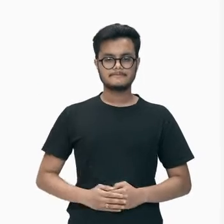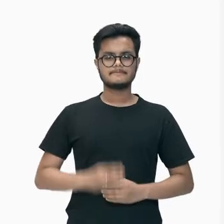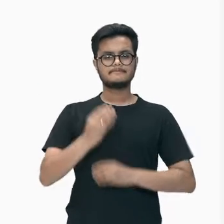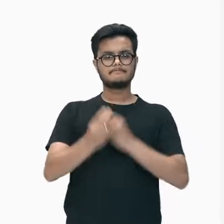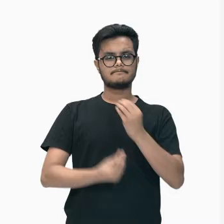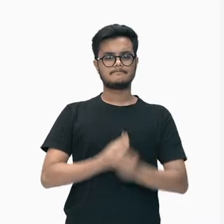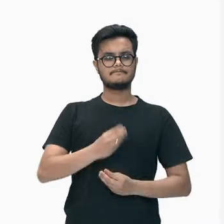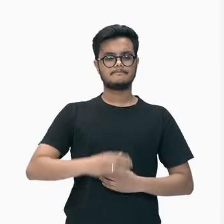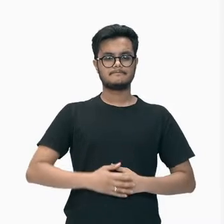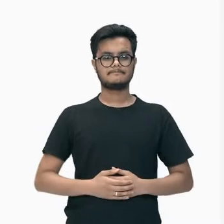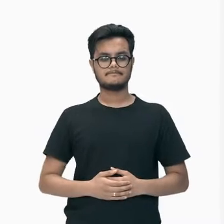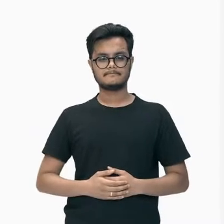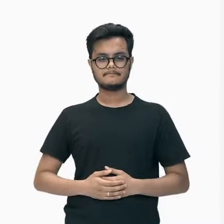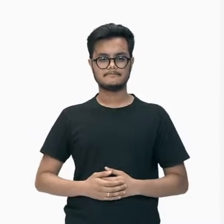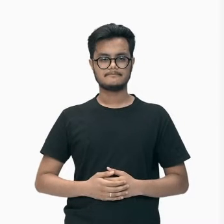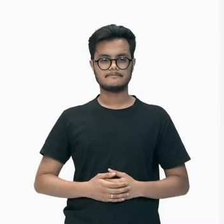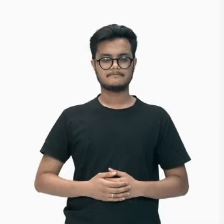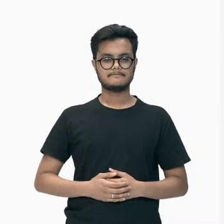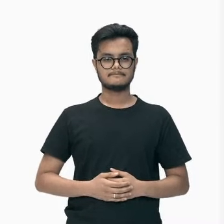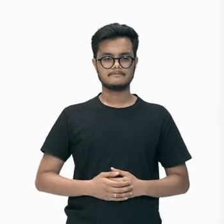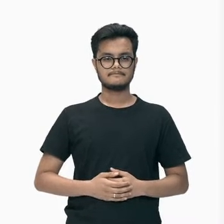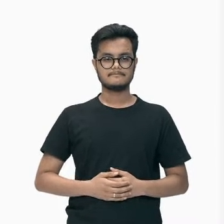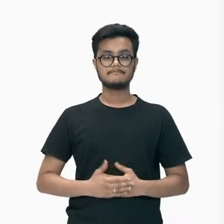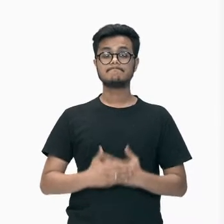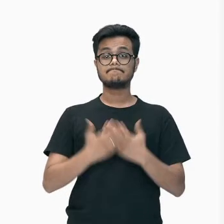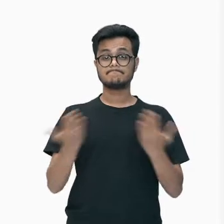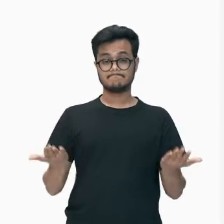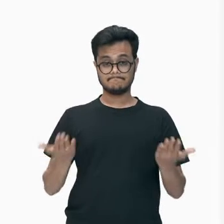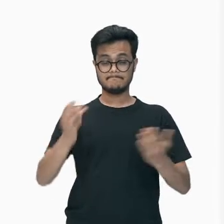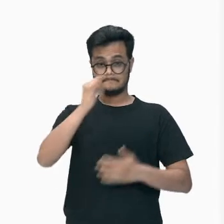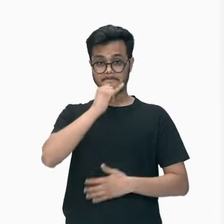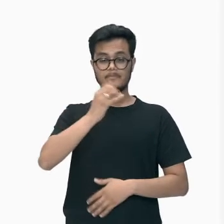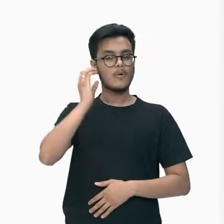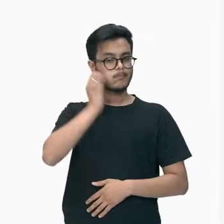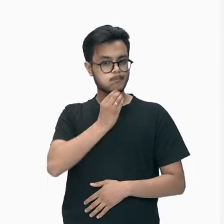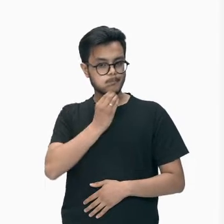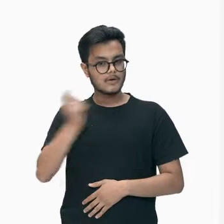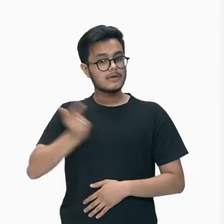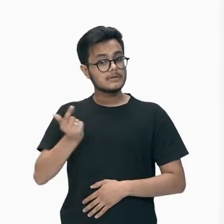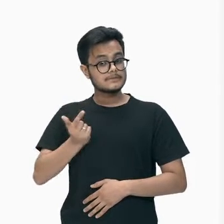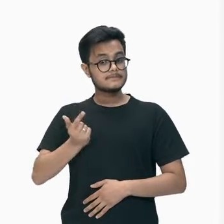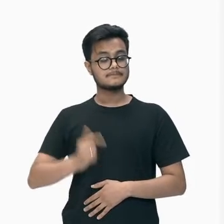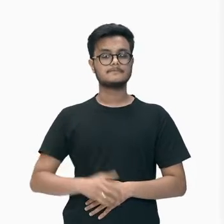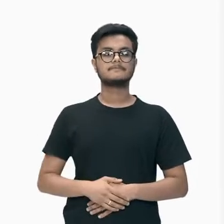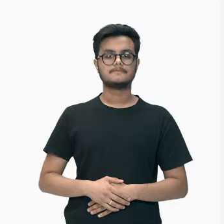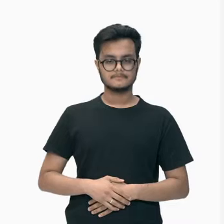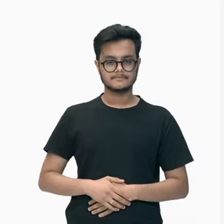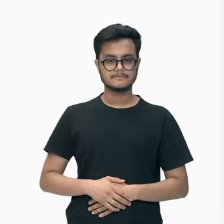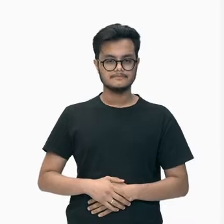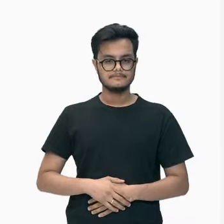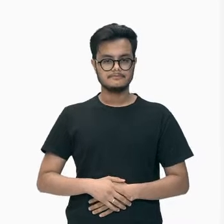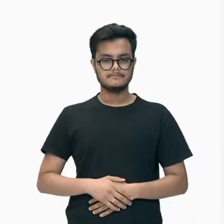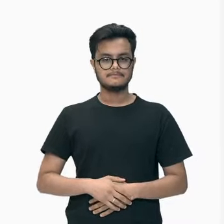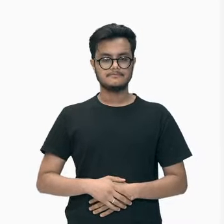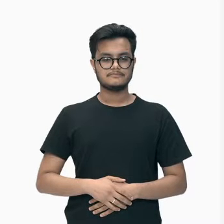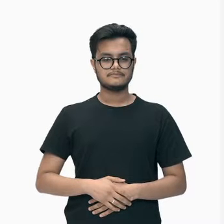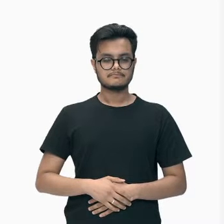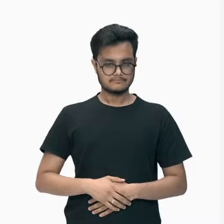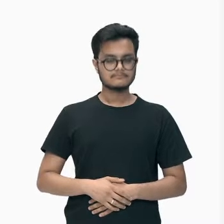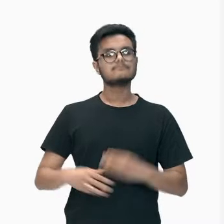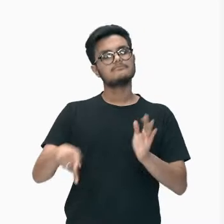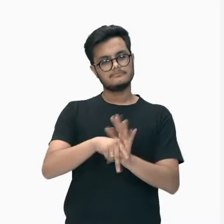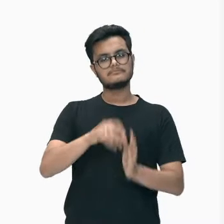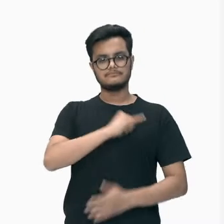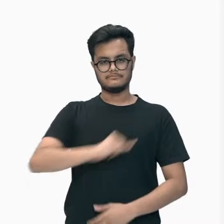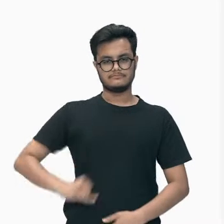faz? Então, a verdade é que Dom Pedro de Alcântara, agora Dom Pedro II, imperador do